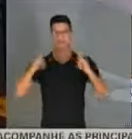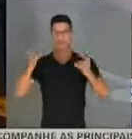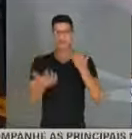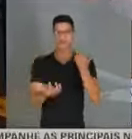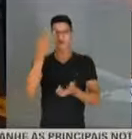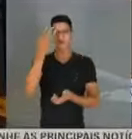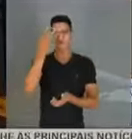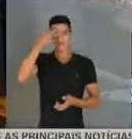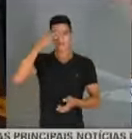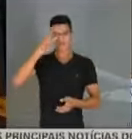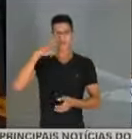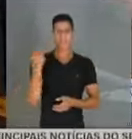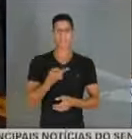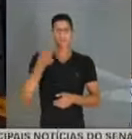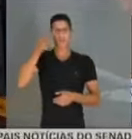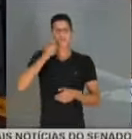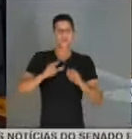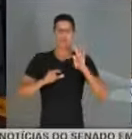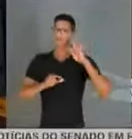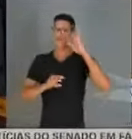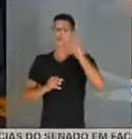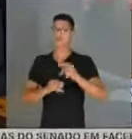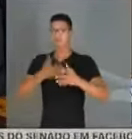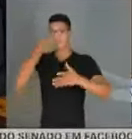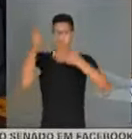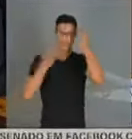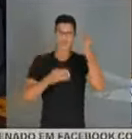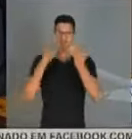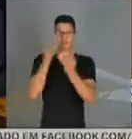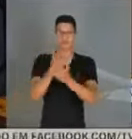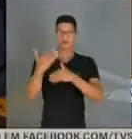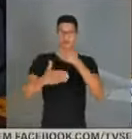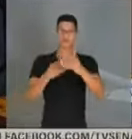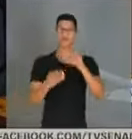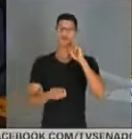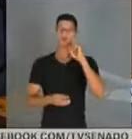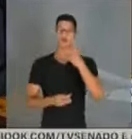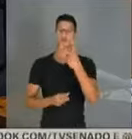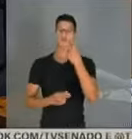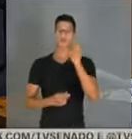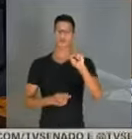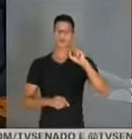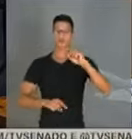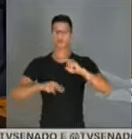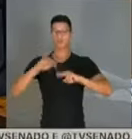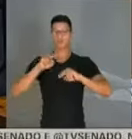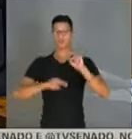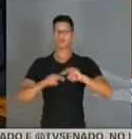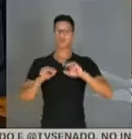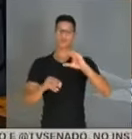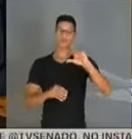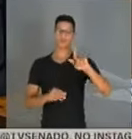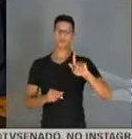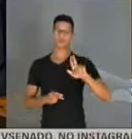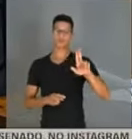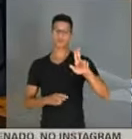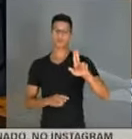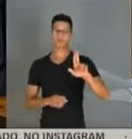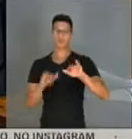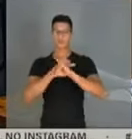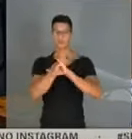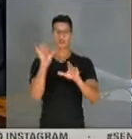apenas 3 dias, nós temos que dar conta de esquecer esse processo. No dia 28 de junho, CGU